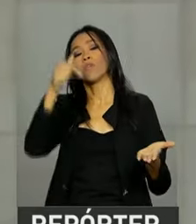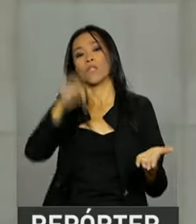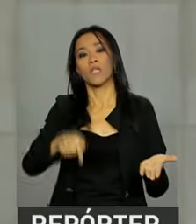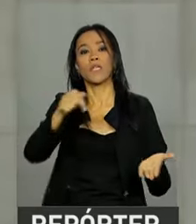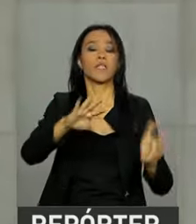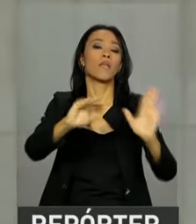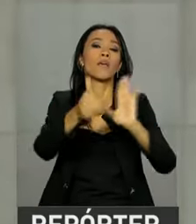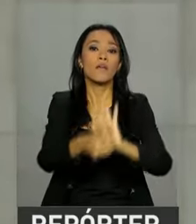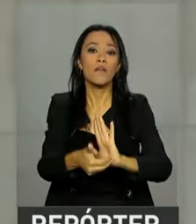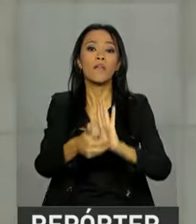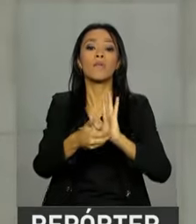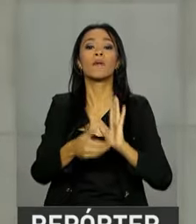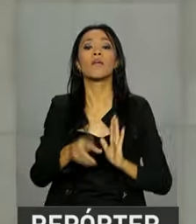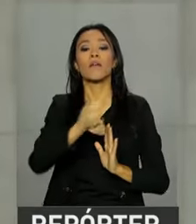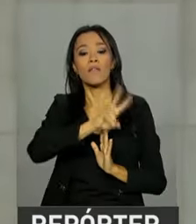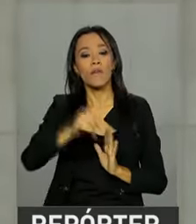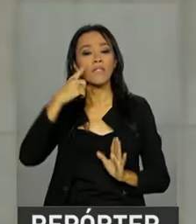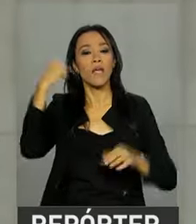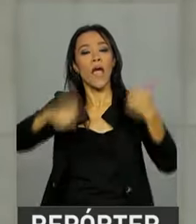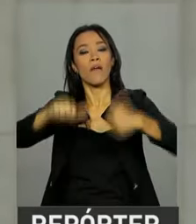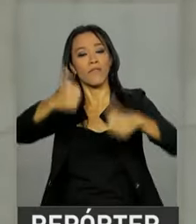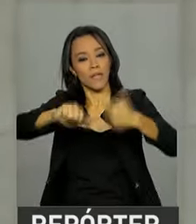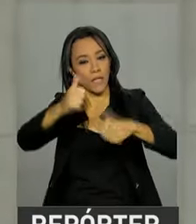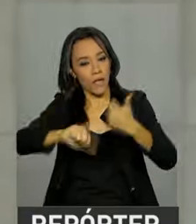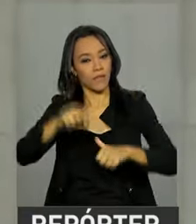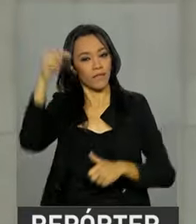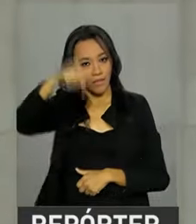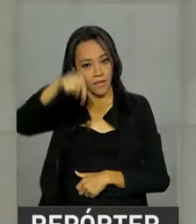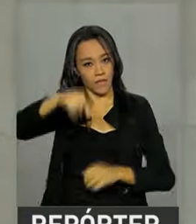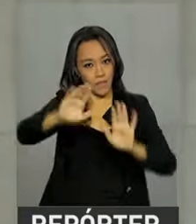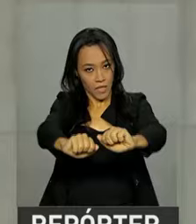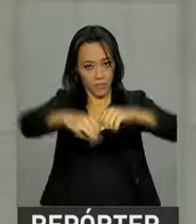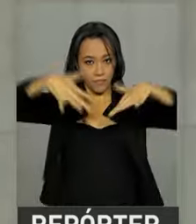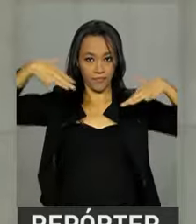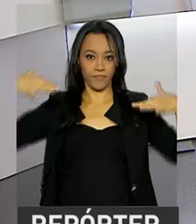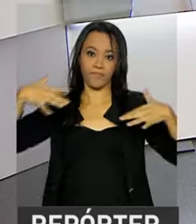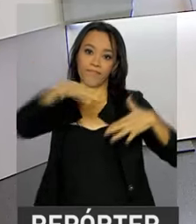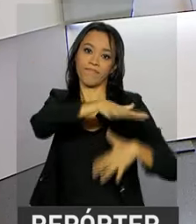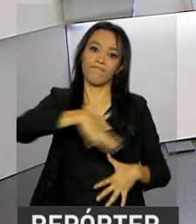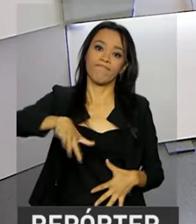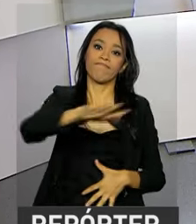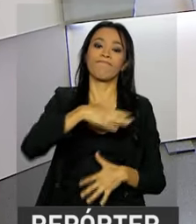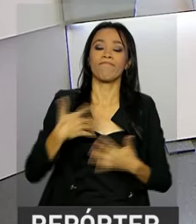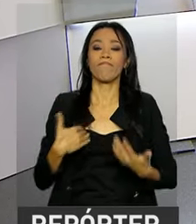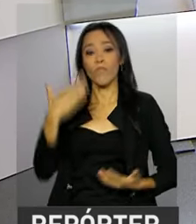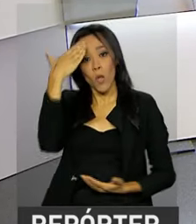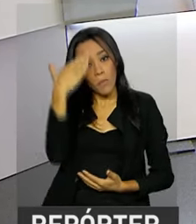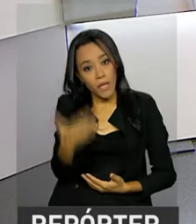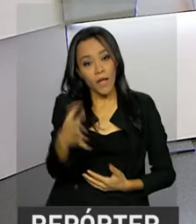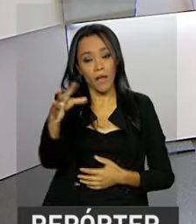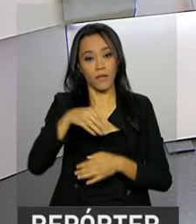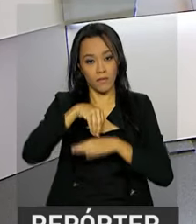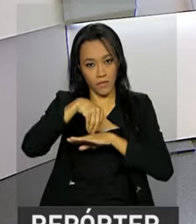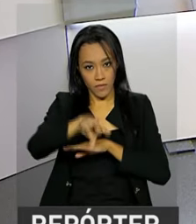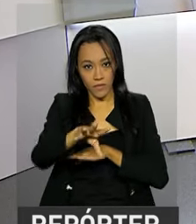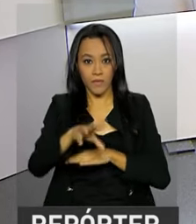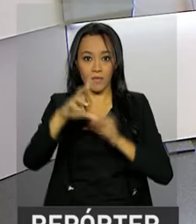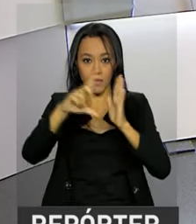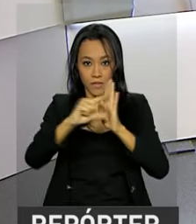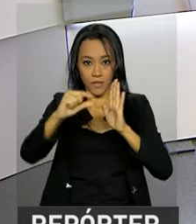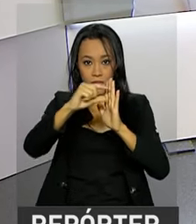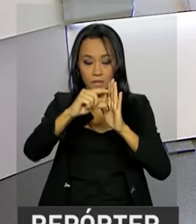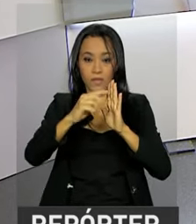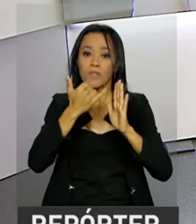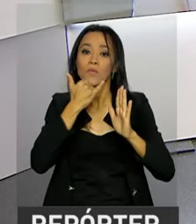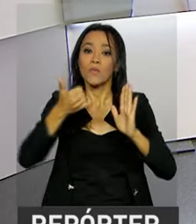Deputados vai ser examinado pelo plenário da casa Renata Obrigada Gabriela pelas suas informações ao vivo pra gente direto do salão